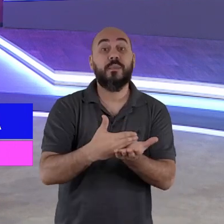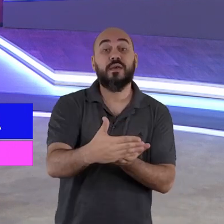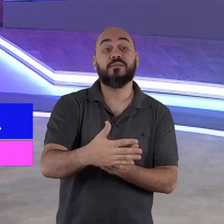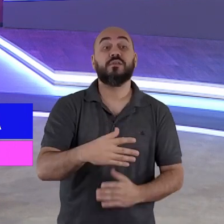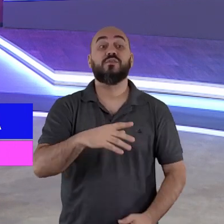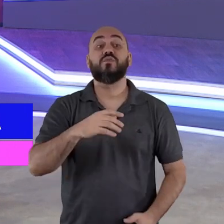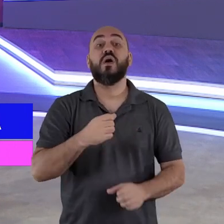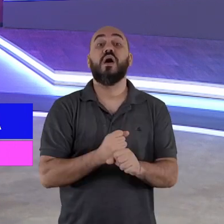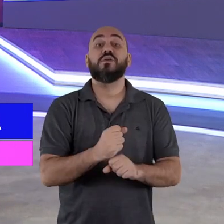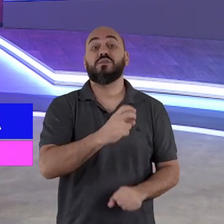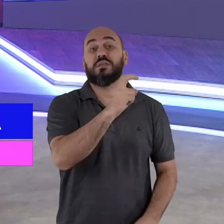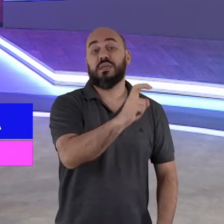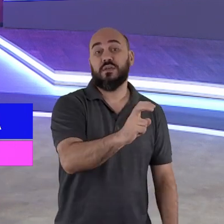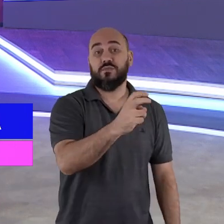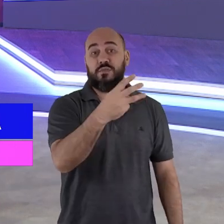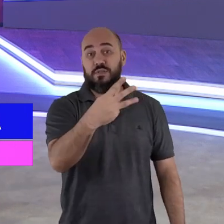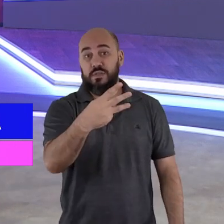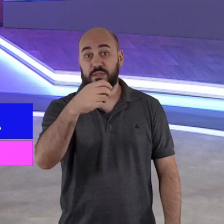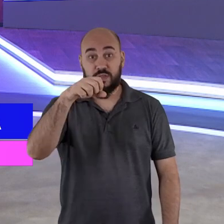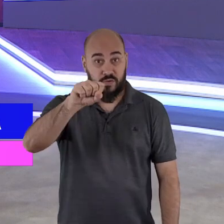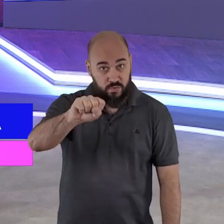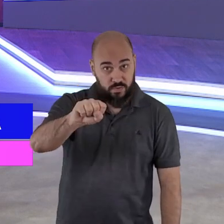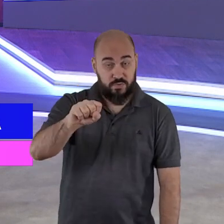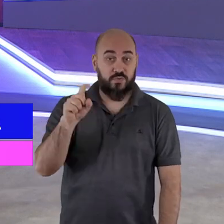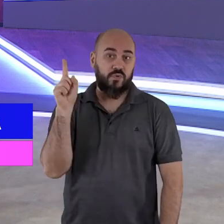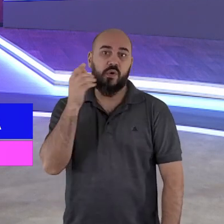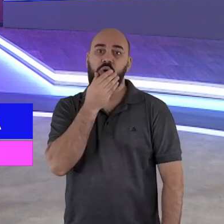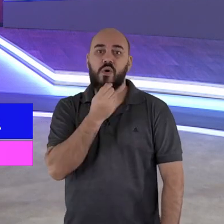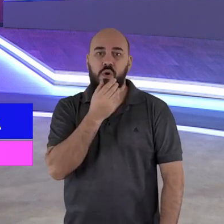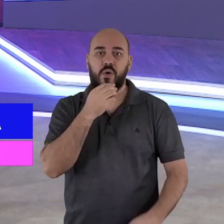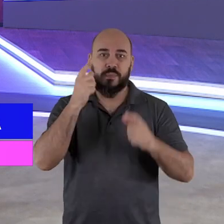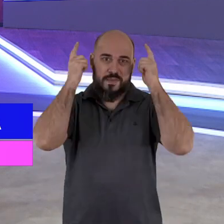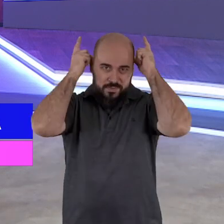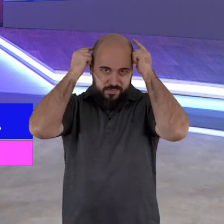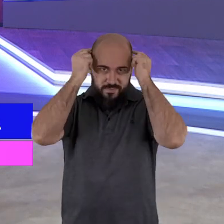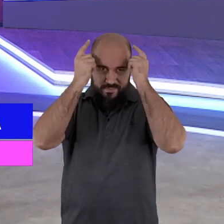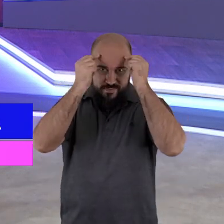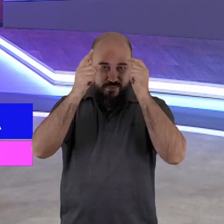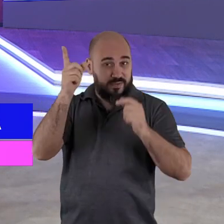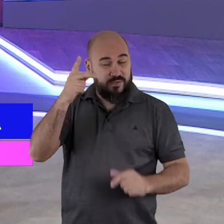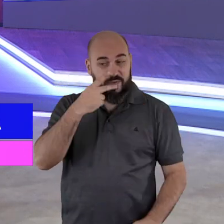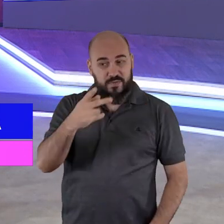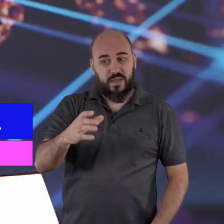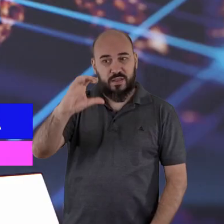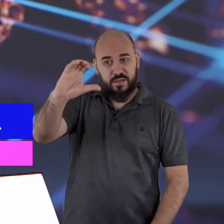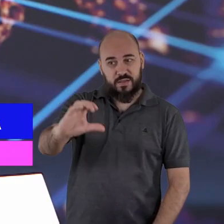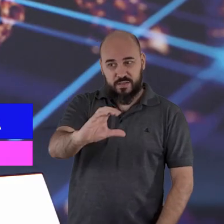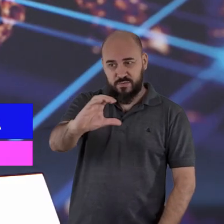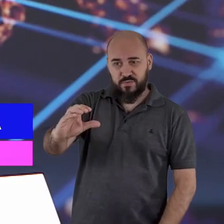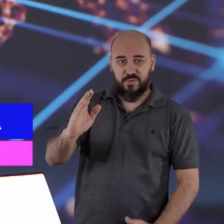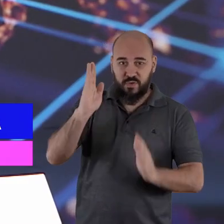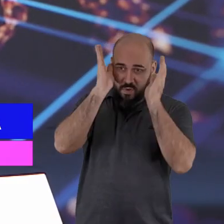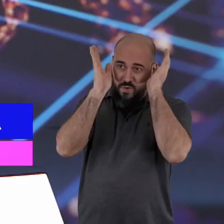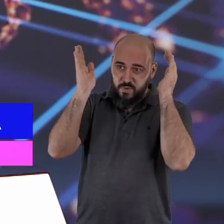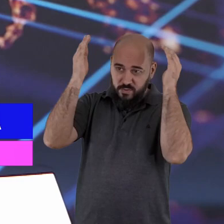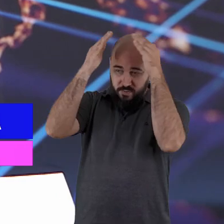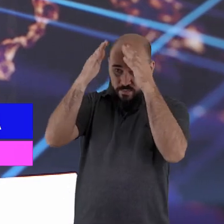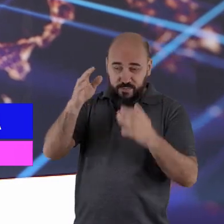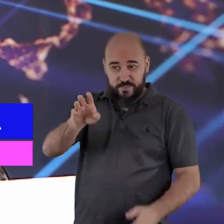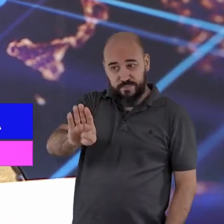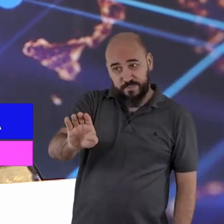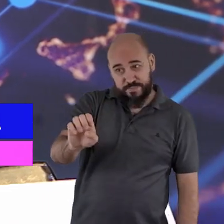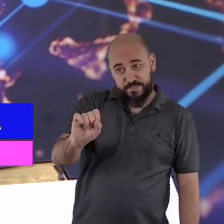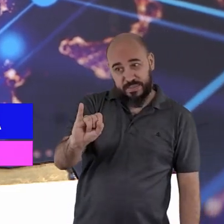quando Justiniano reconhece o bispo de Roma como cabeça de todas as igrejas. Neste momento, a